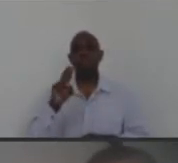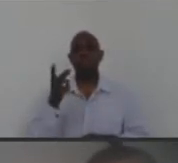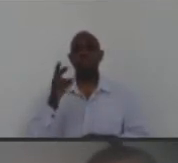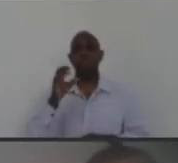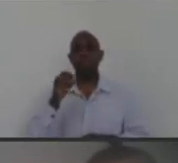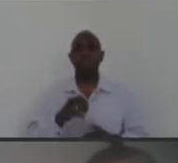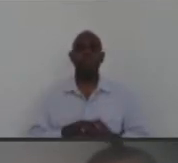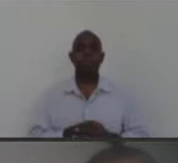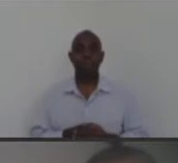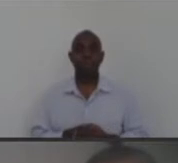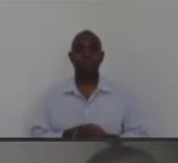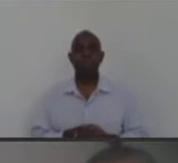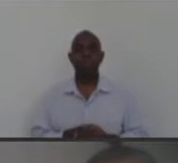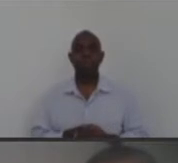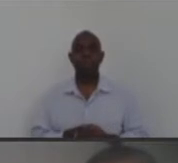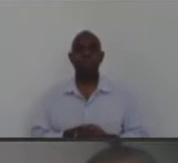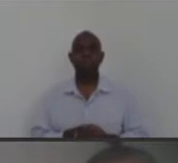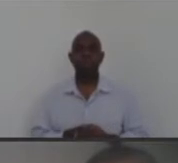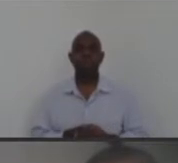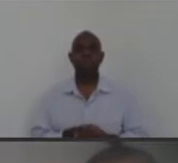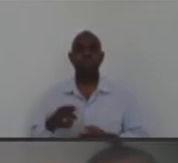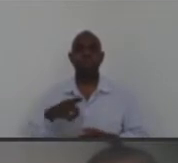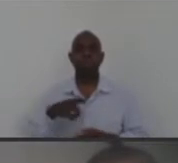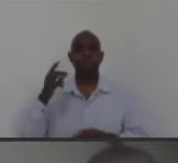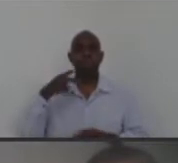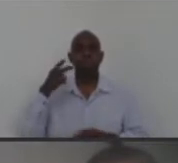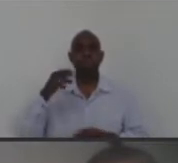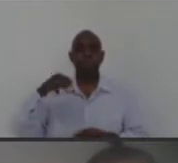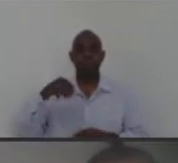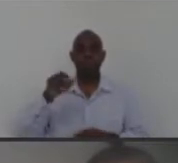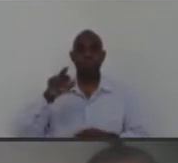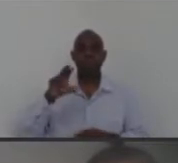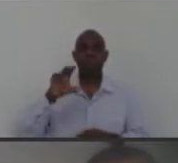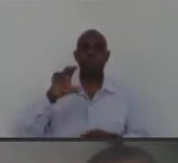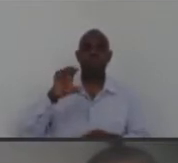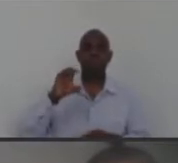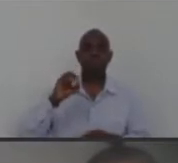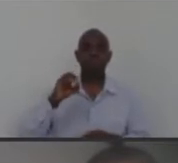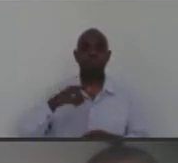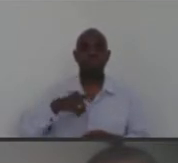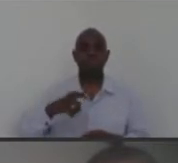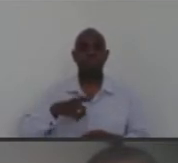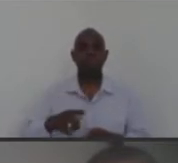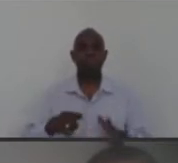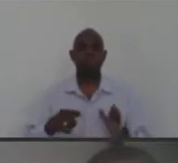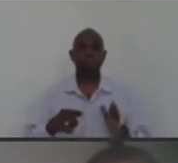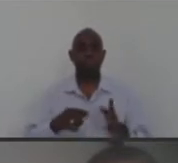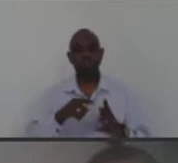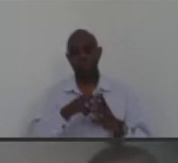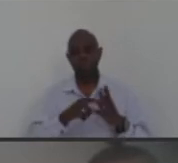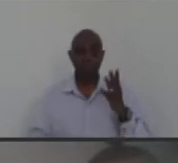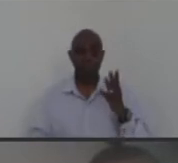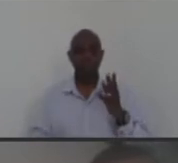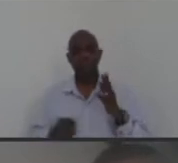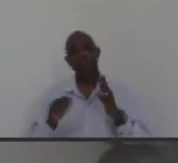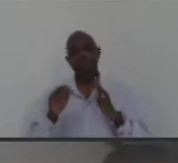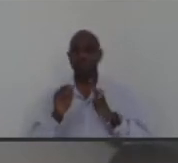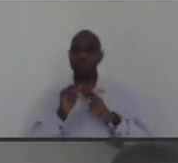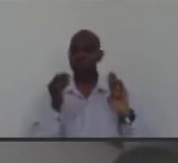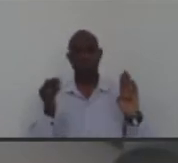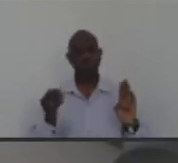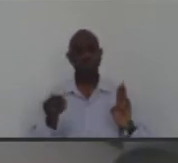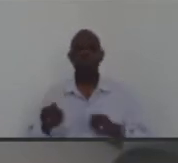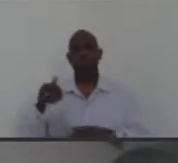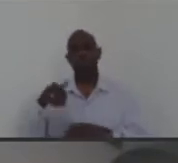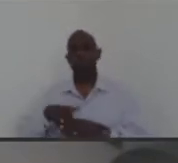Contrário, vereador Márcio. Vereador Márcio Brianês. 4 votos contrários. Eu declaro encerrada a votação neste